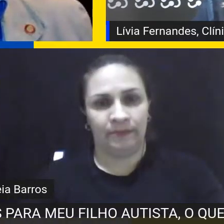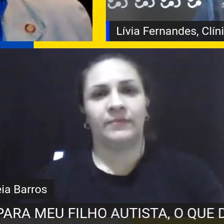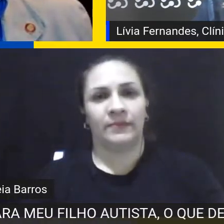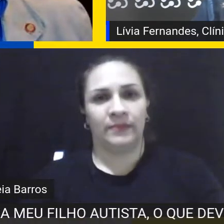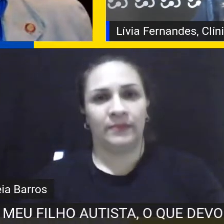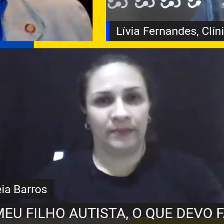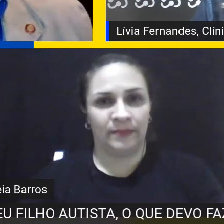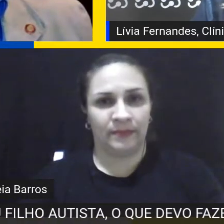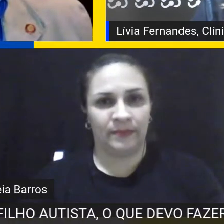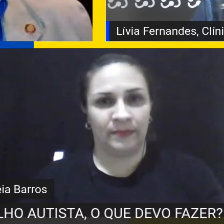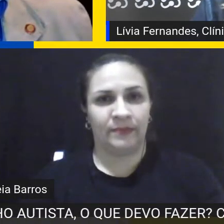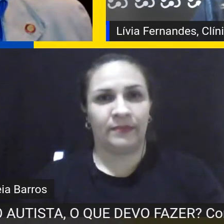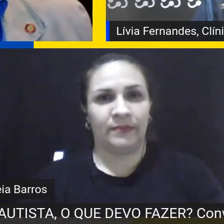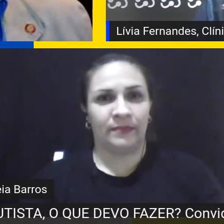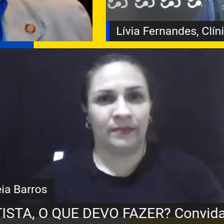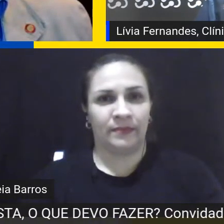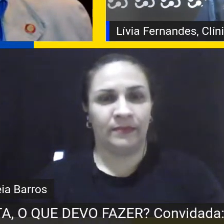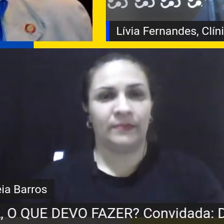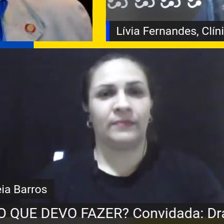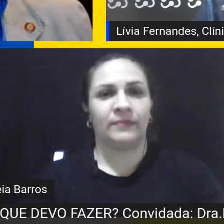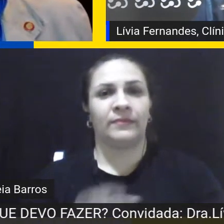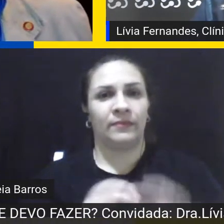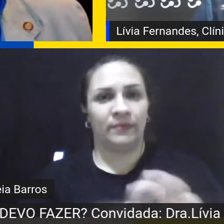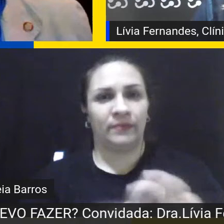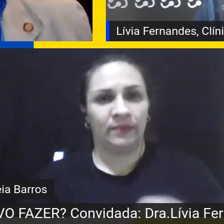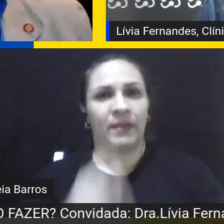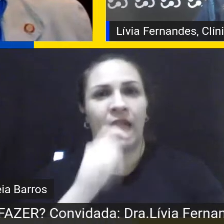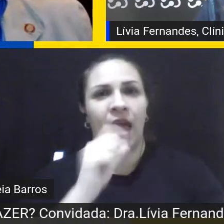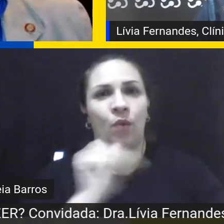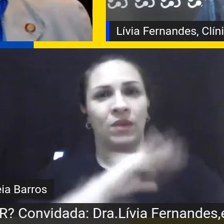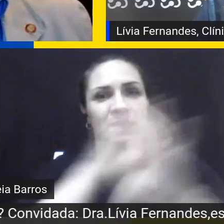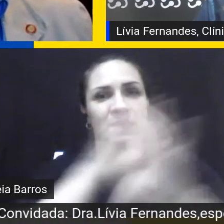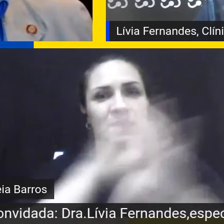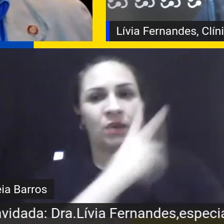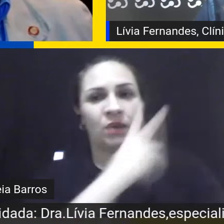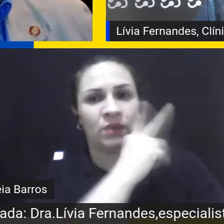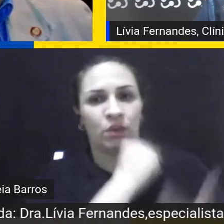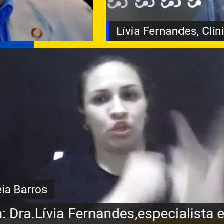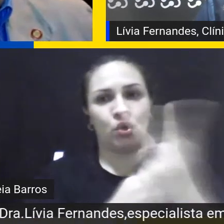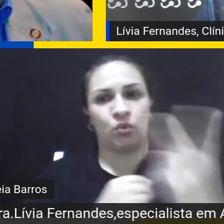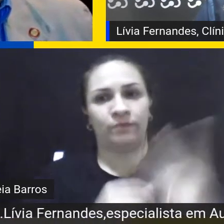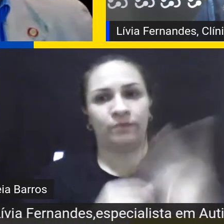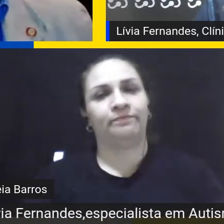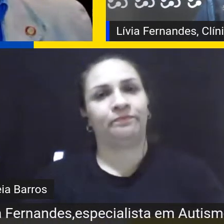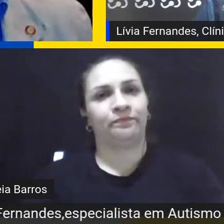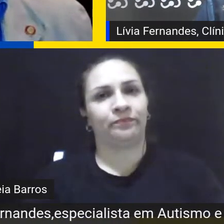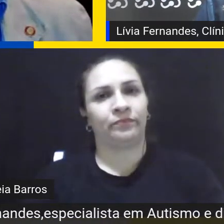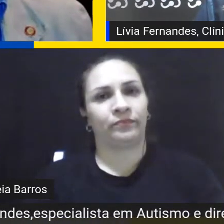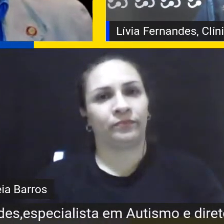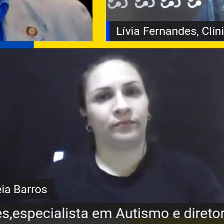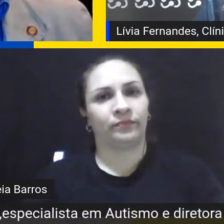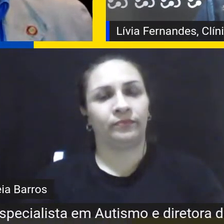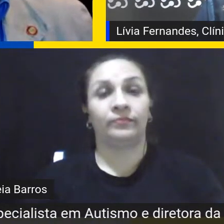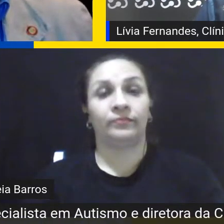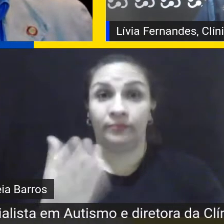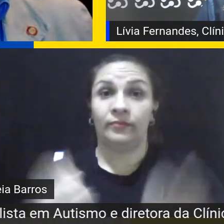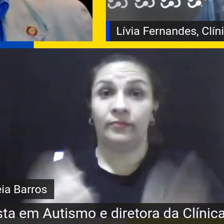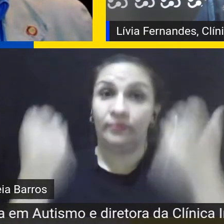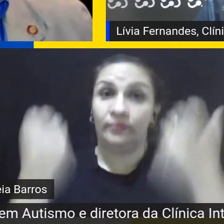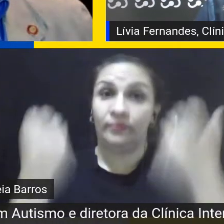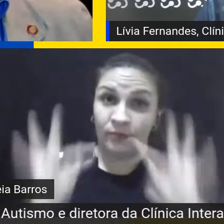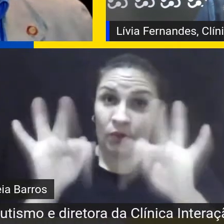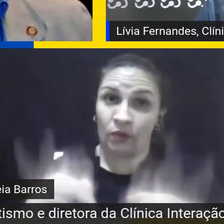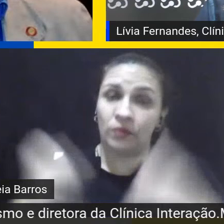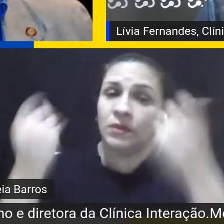interação. Da interação, da unidade de Águas Claras e Taguatinga. Então, eu quero passar a palavra para você, as suas considerações